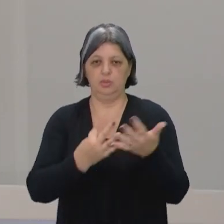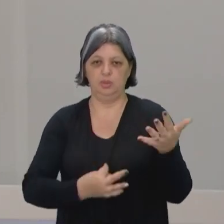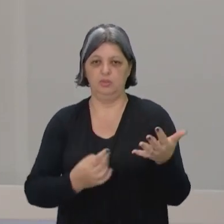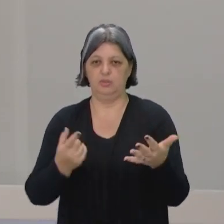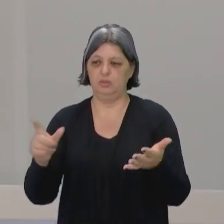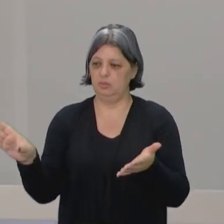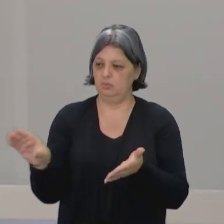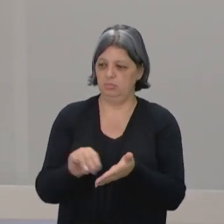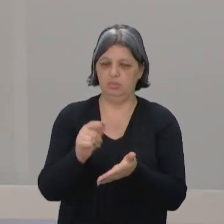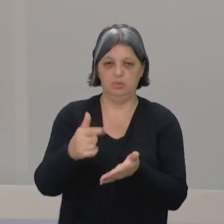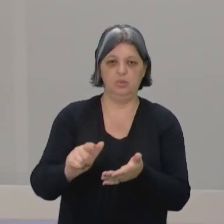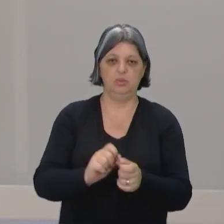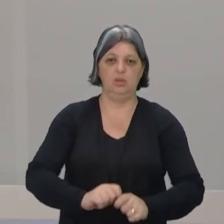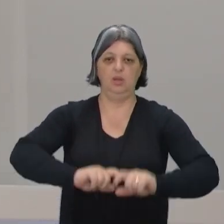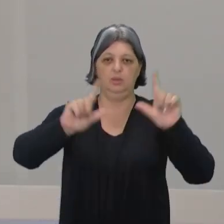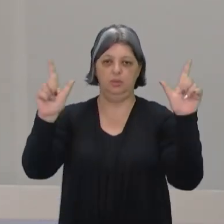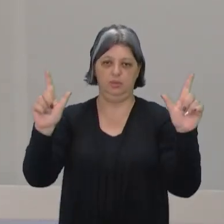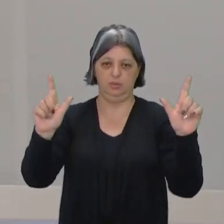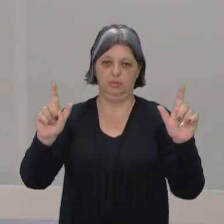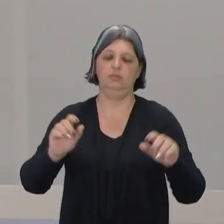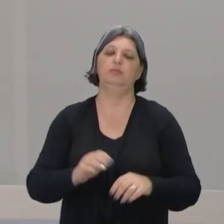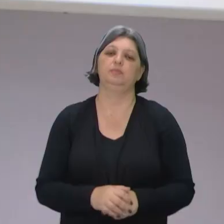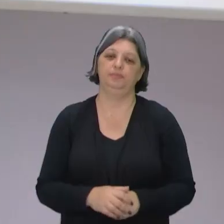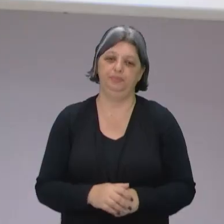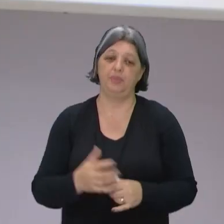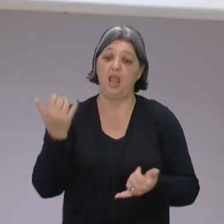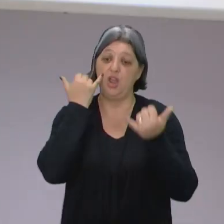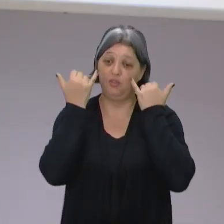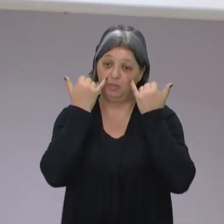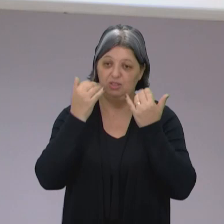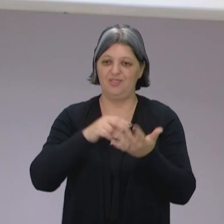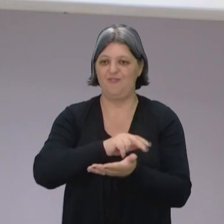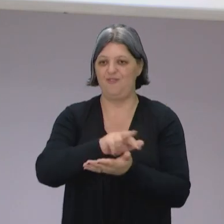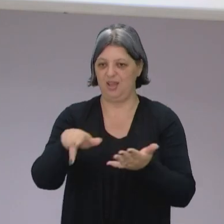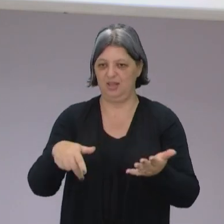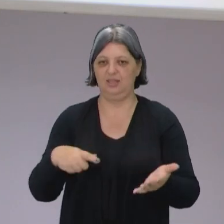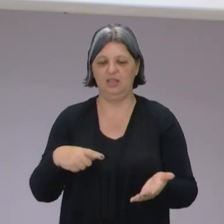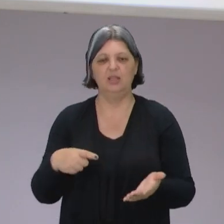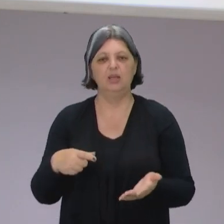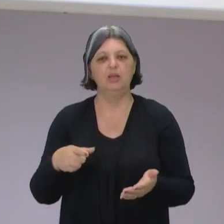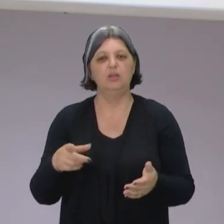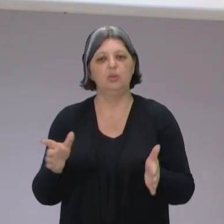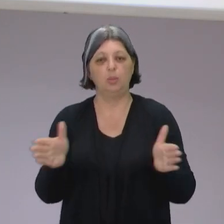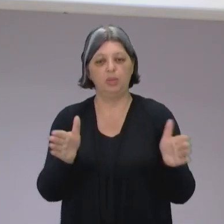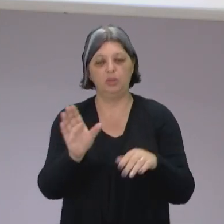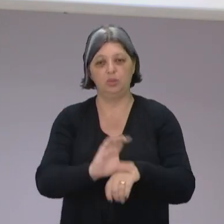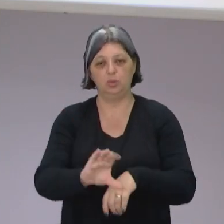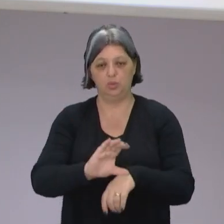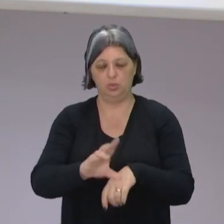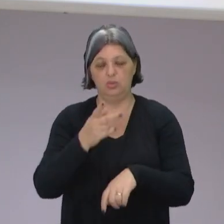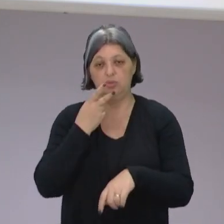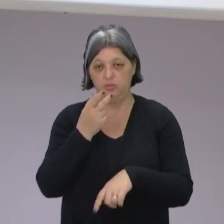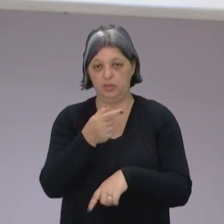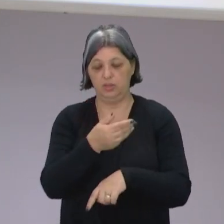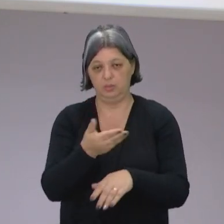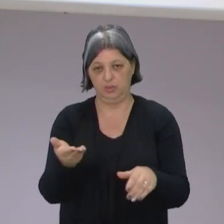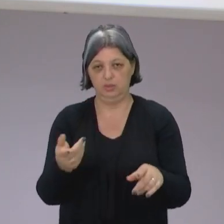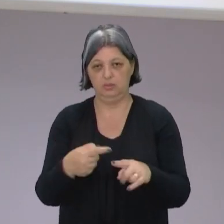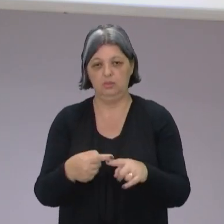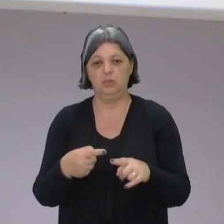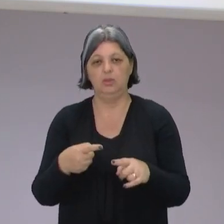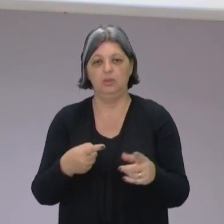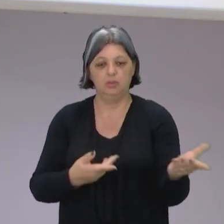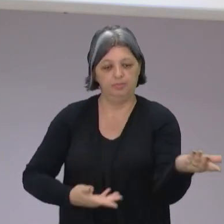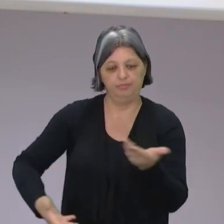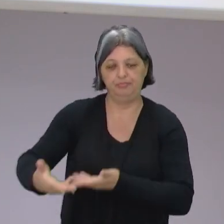página e já me traz mais informações. Durante o curso eu falei com eles, né, que essa questão da colaboração,